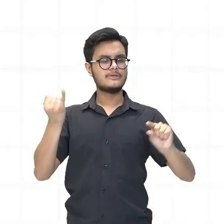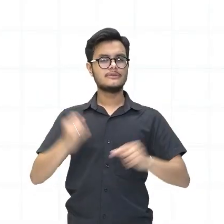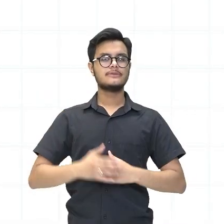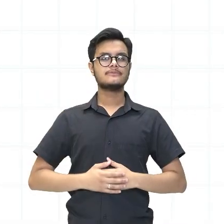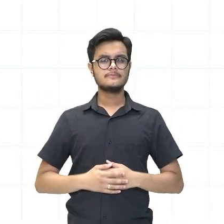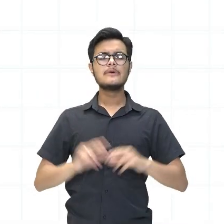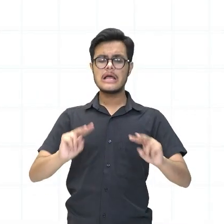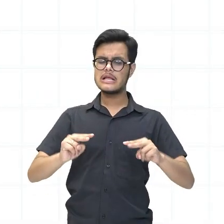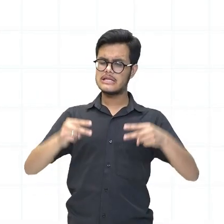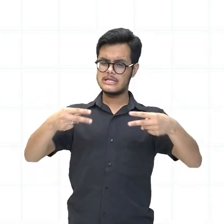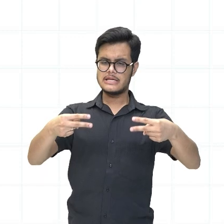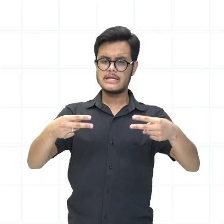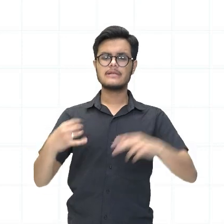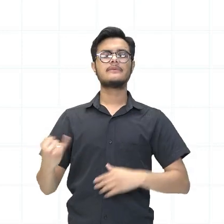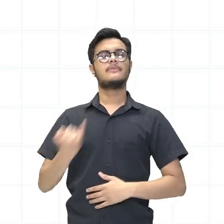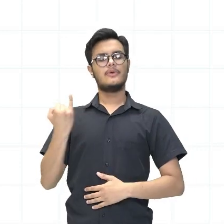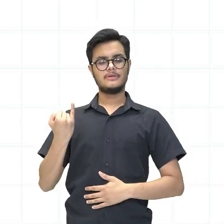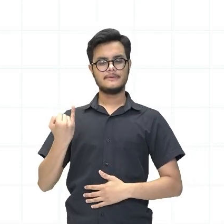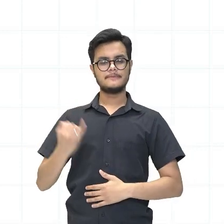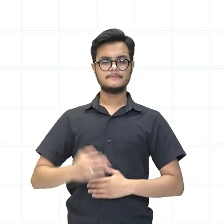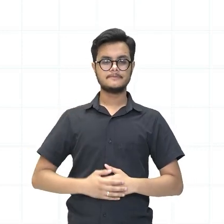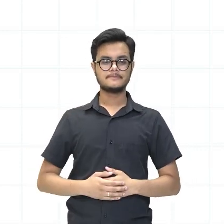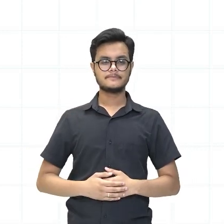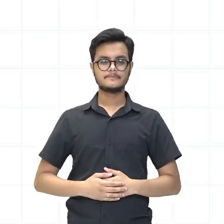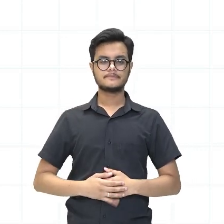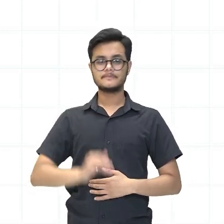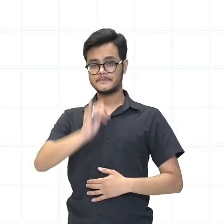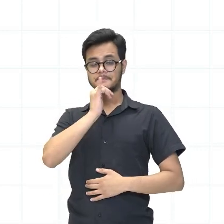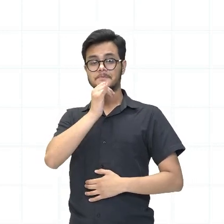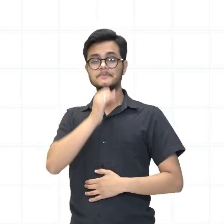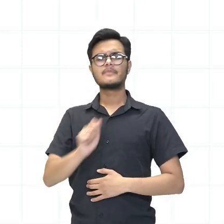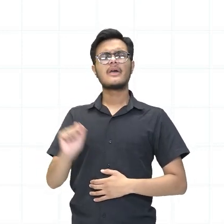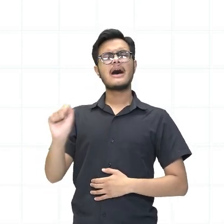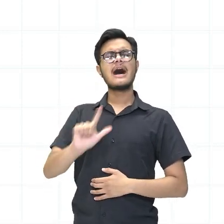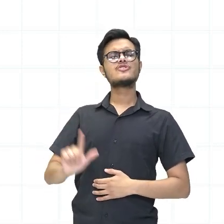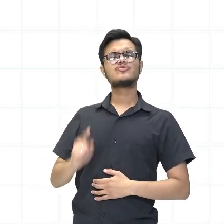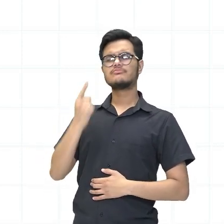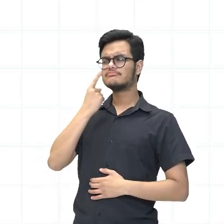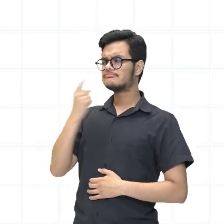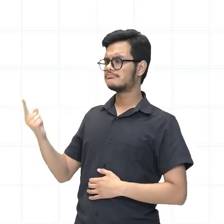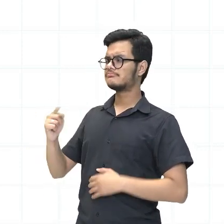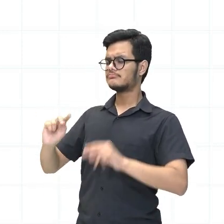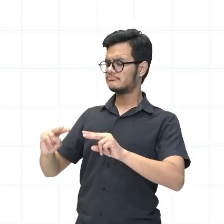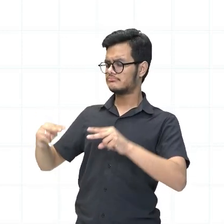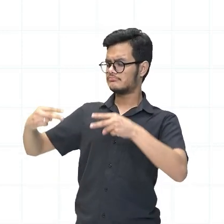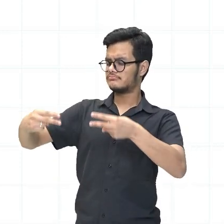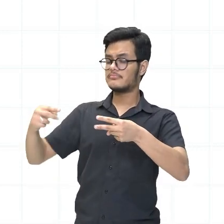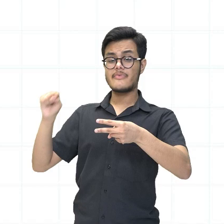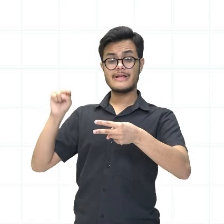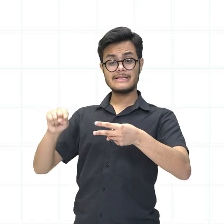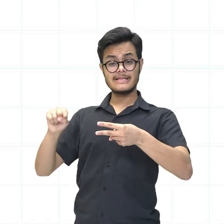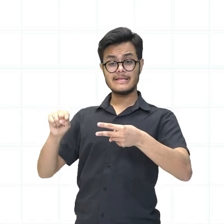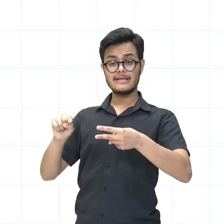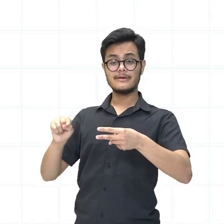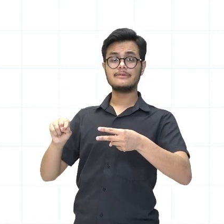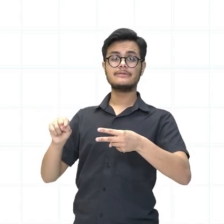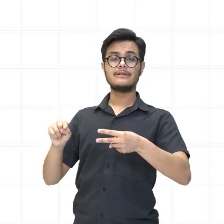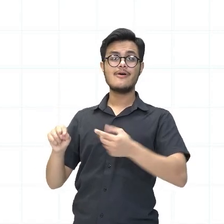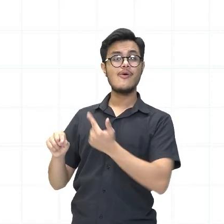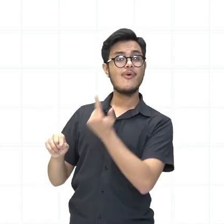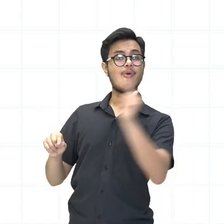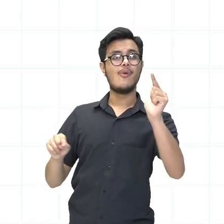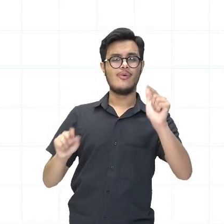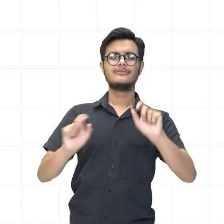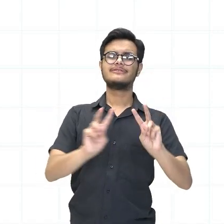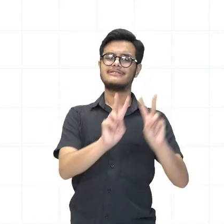Essas marcas em azul, lembrando que quando você clica em um link como esse, o hiperlink, por exemplo, aqui, você é direcionado exatamente